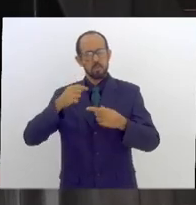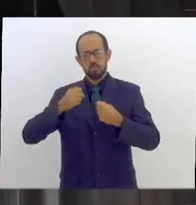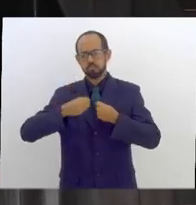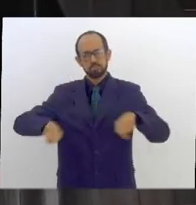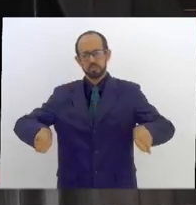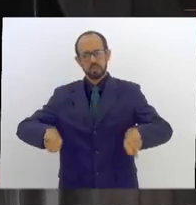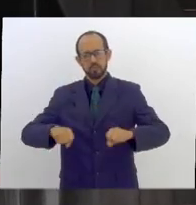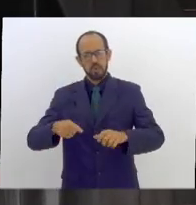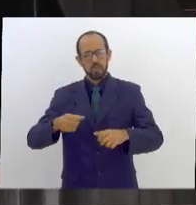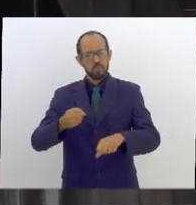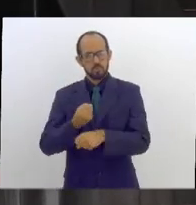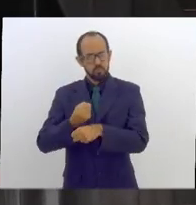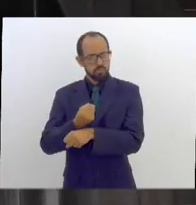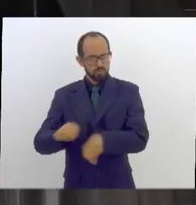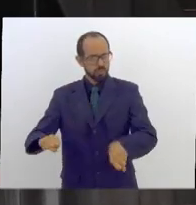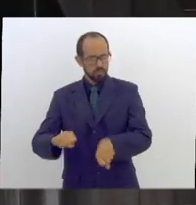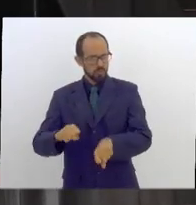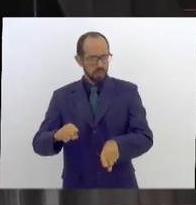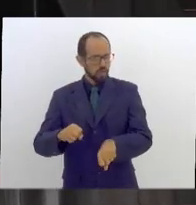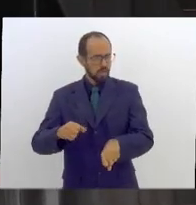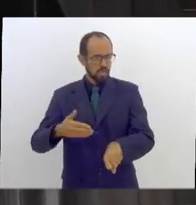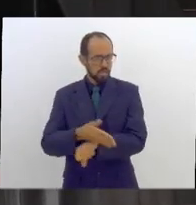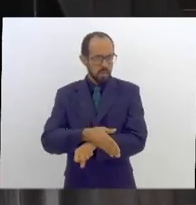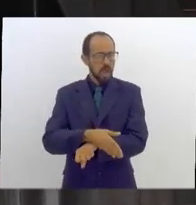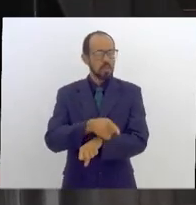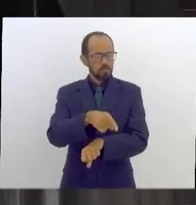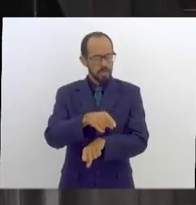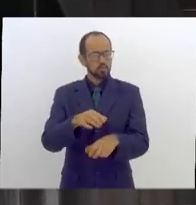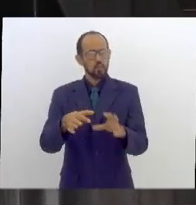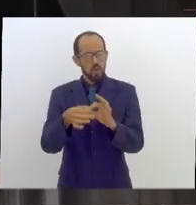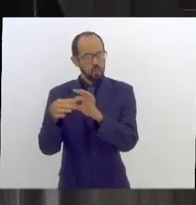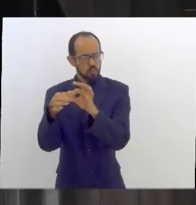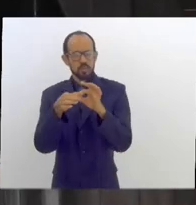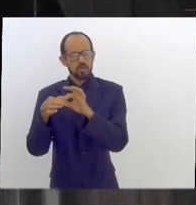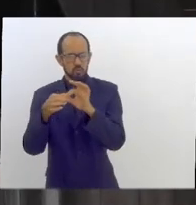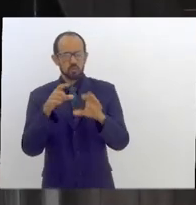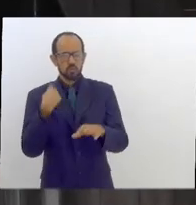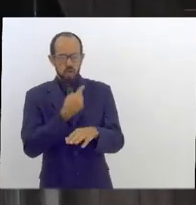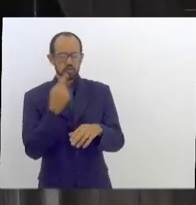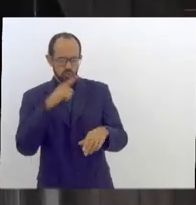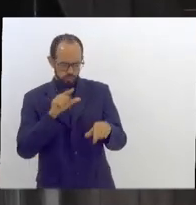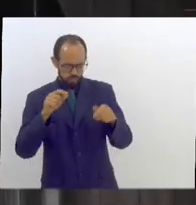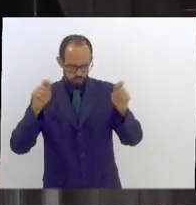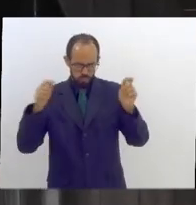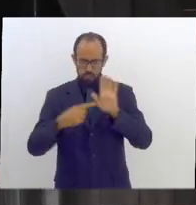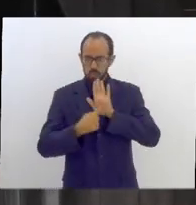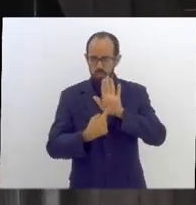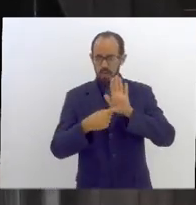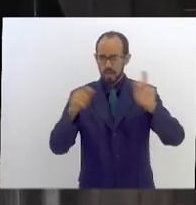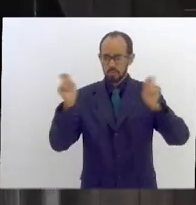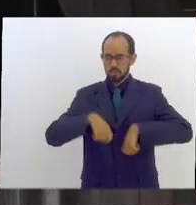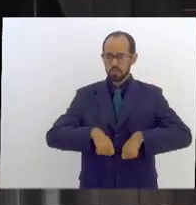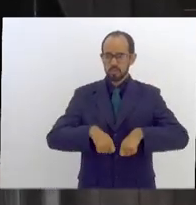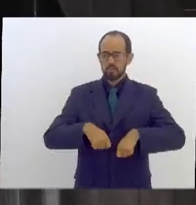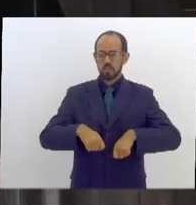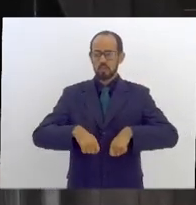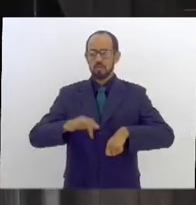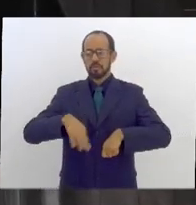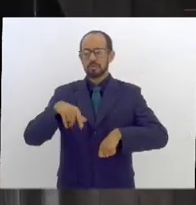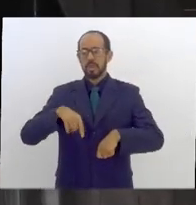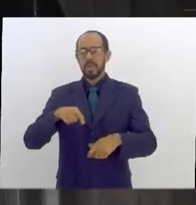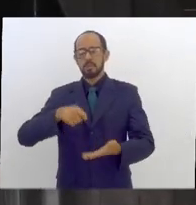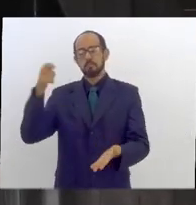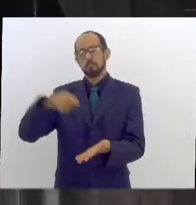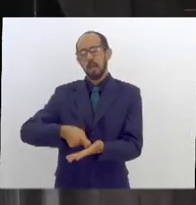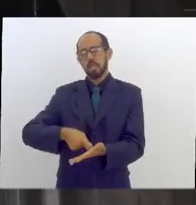através da união da Polícia Militar com as Forças Armadas, nós conseguimos mostrar que é possível. E que, realmente, quem manda é o